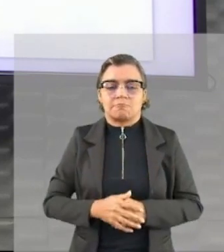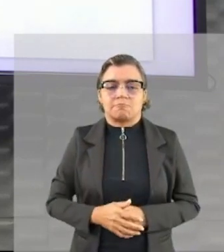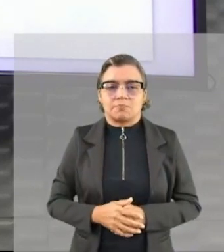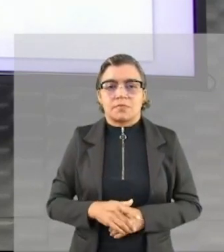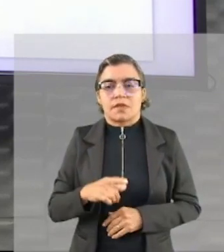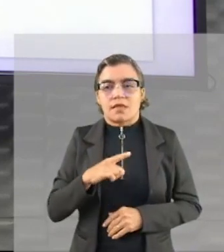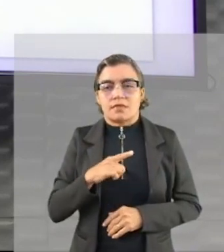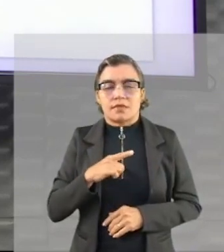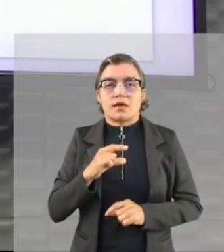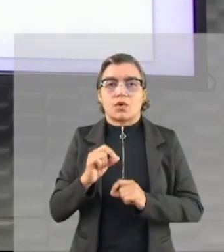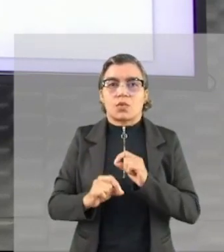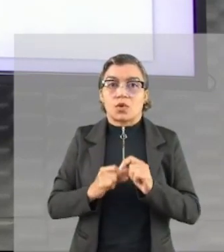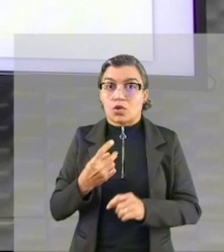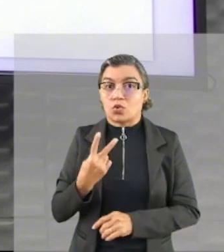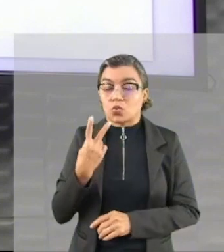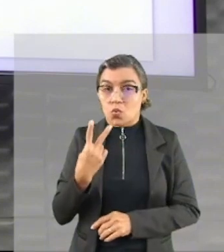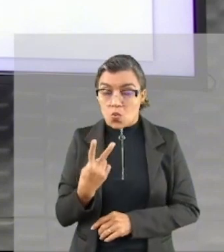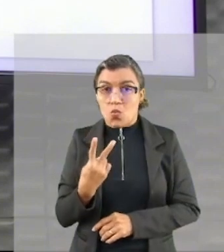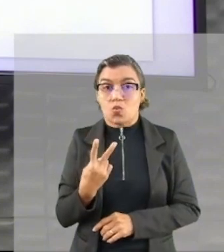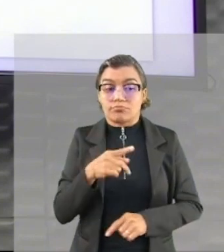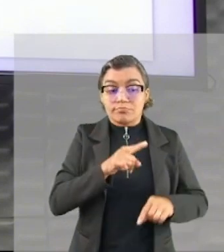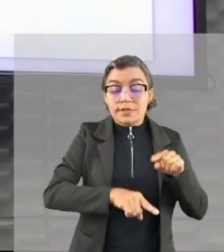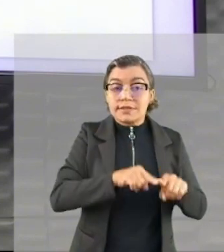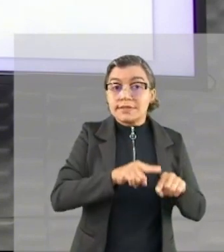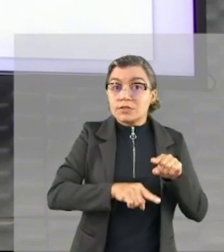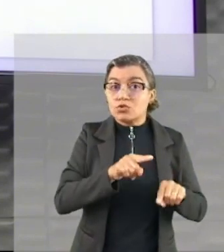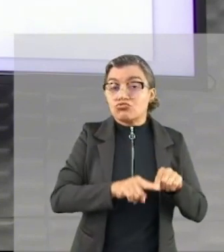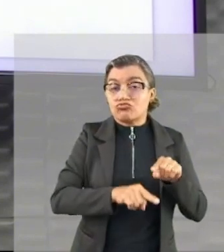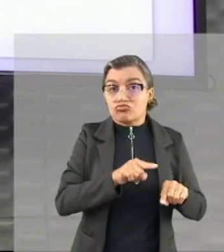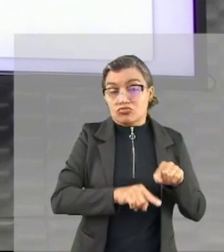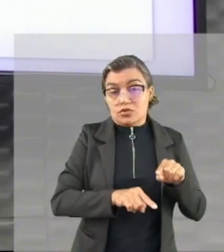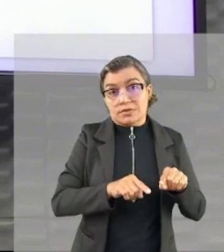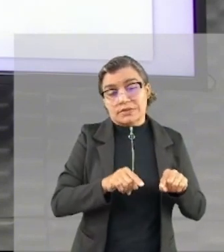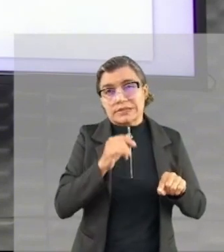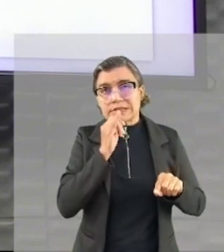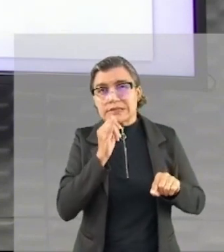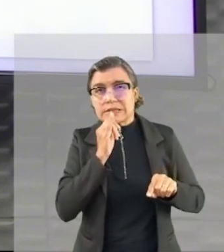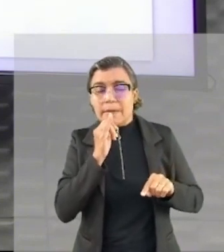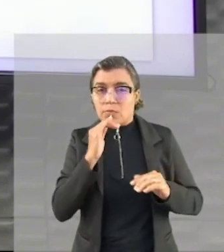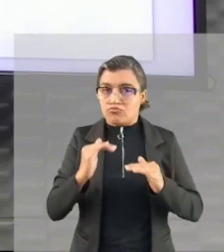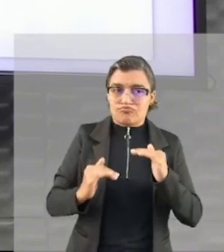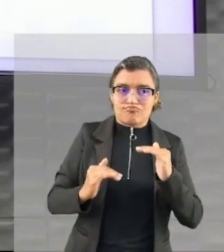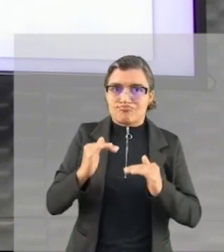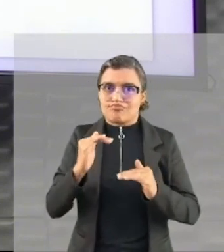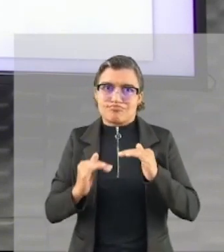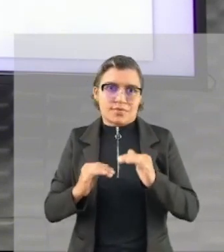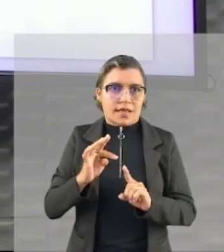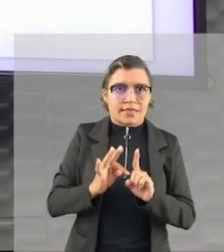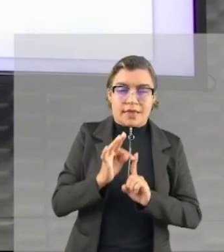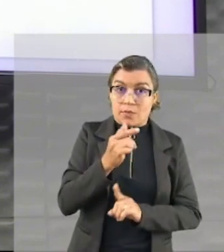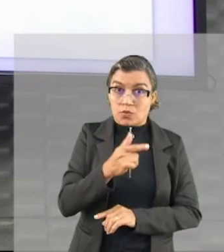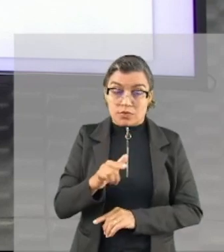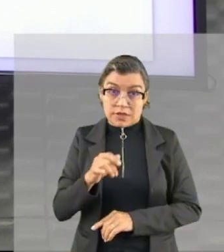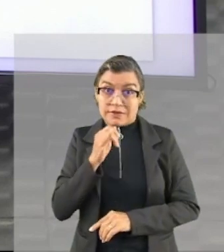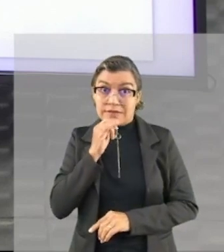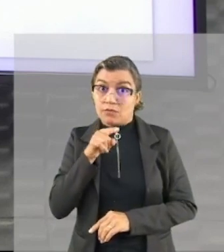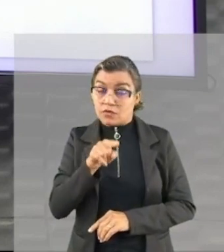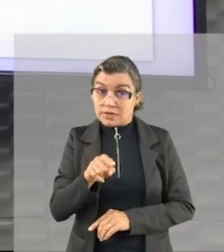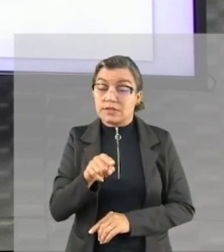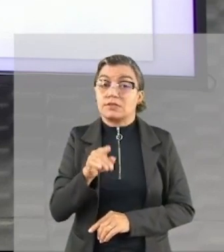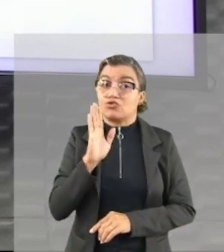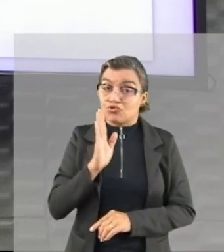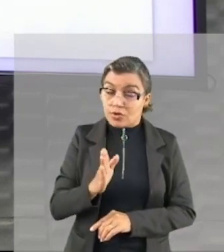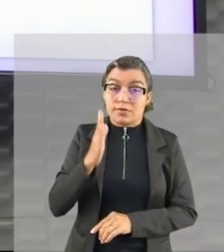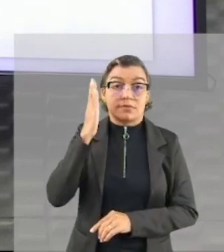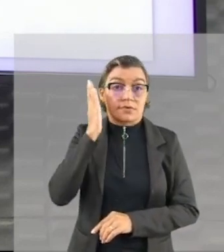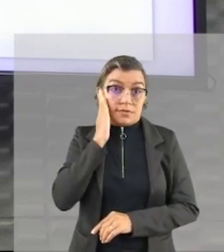energia térmica entre 2 ou mais corpos que não estejam em equilíbrio térmico. Vocês viram que para existir calor tem que ter